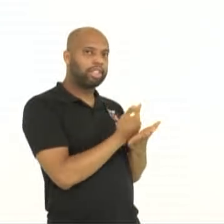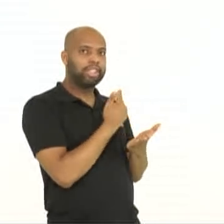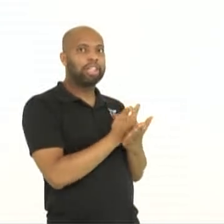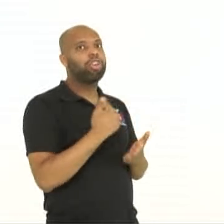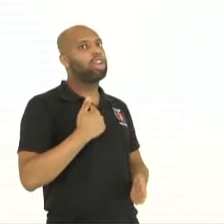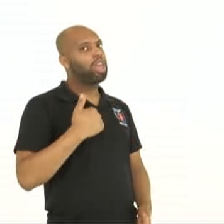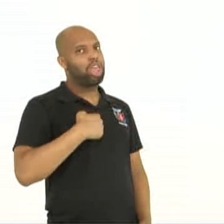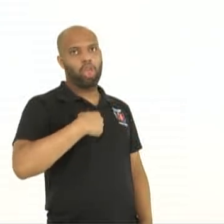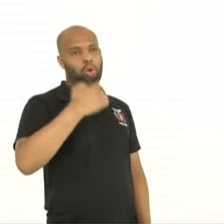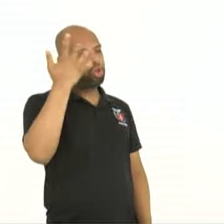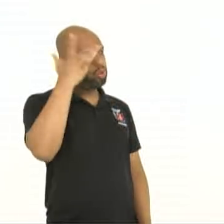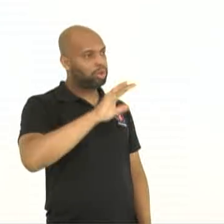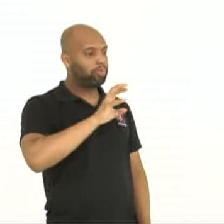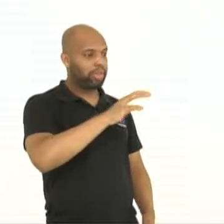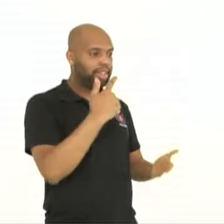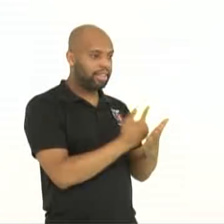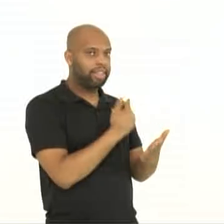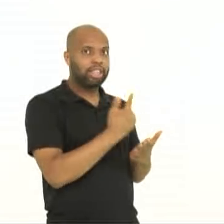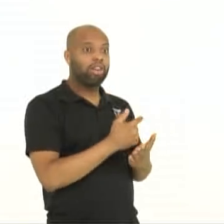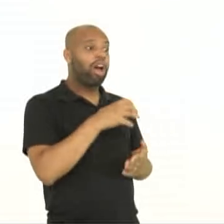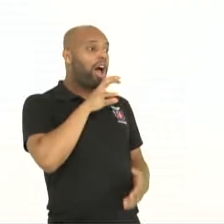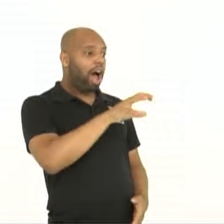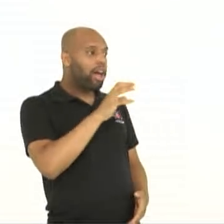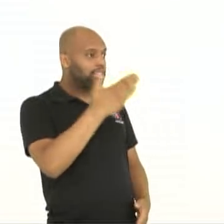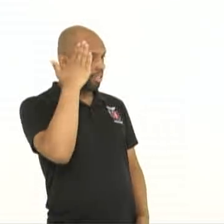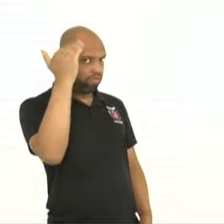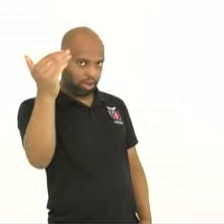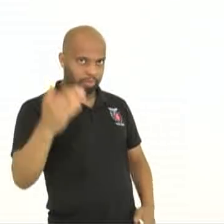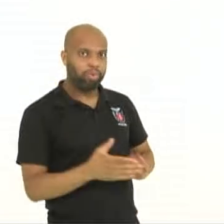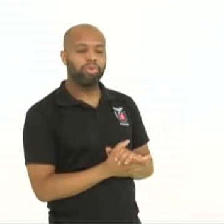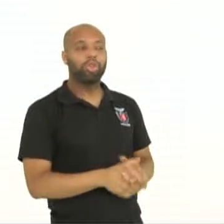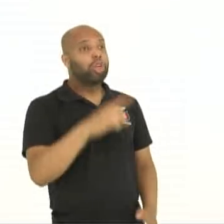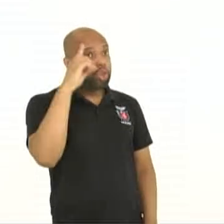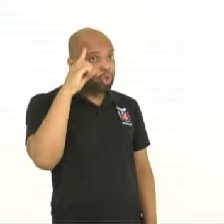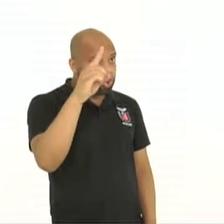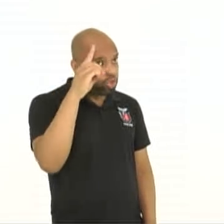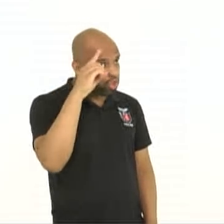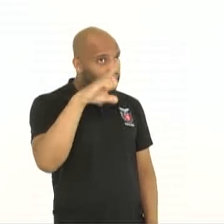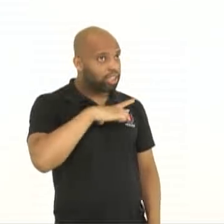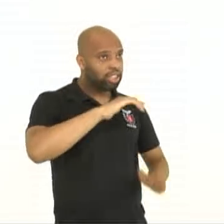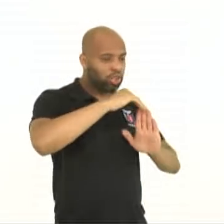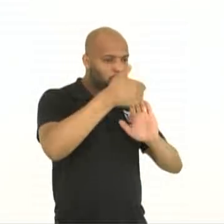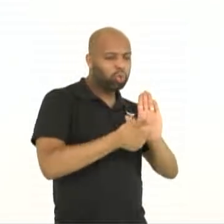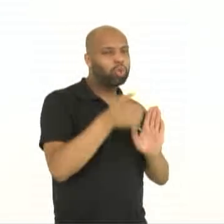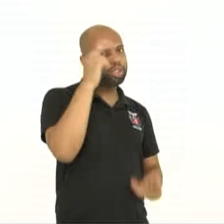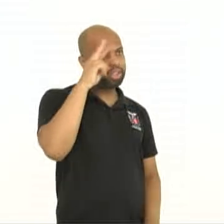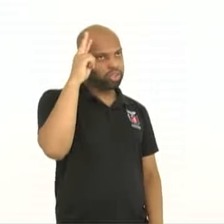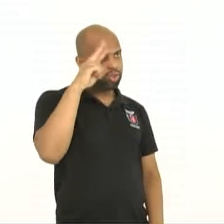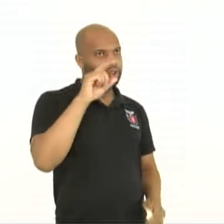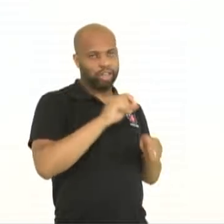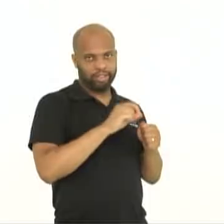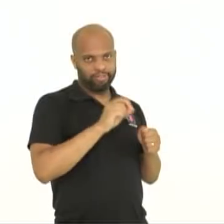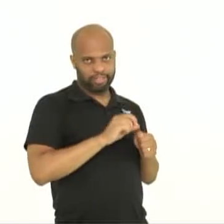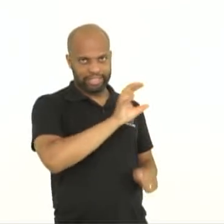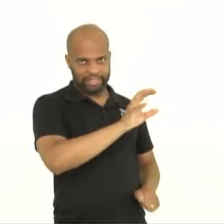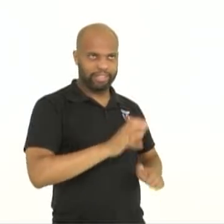menor ideia de que ele teria tamanha repercussão, que um dia teria toda essa história que construiu.